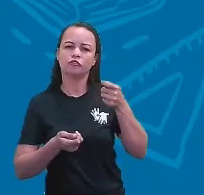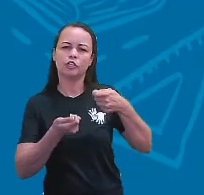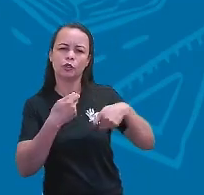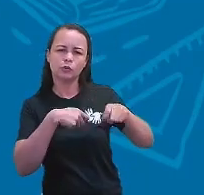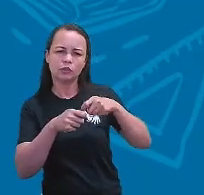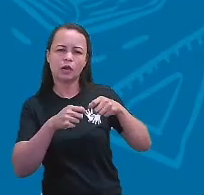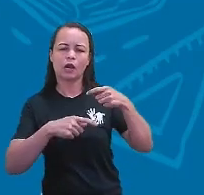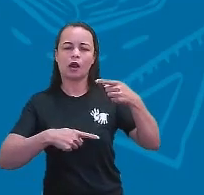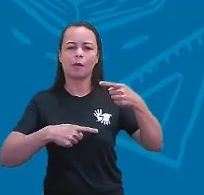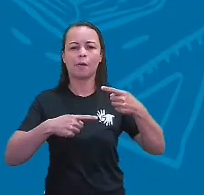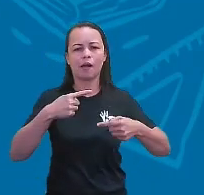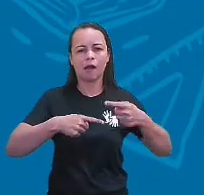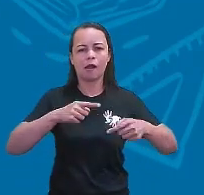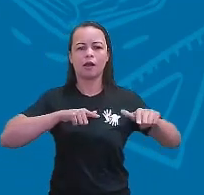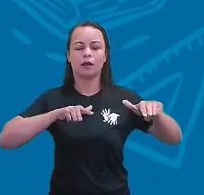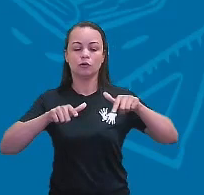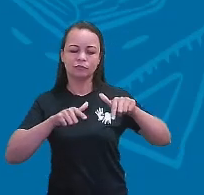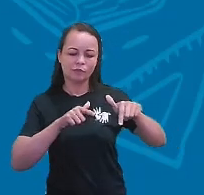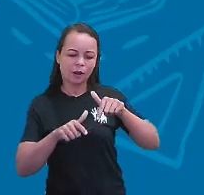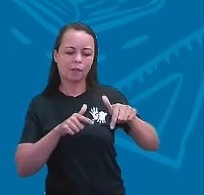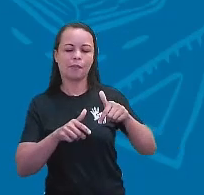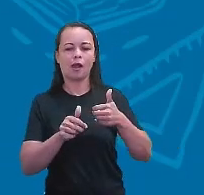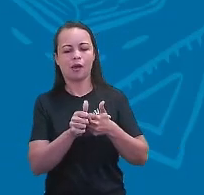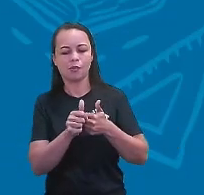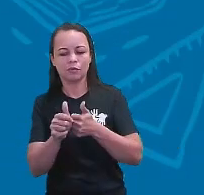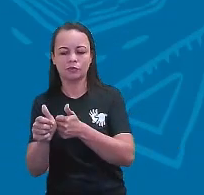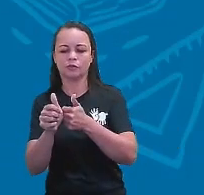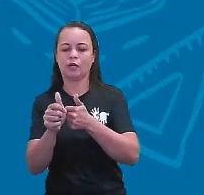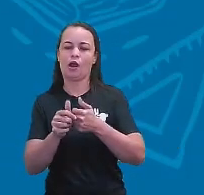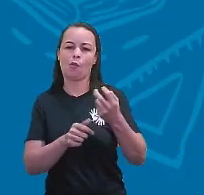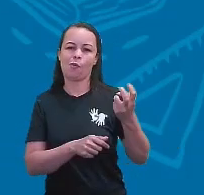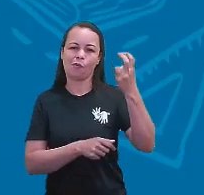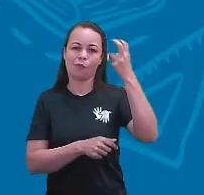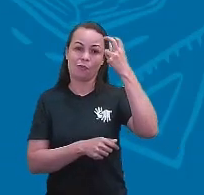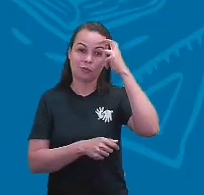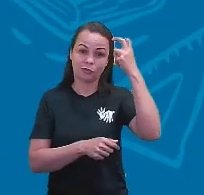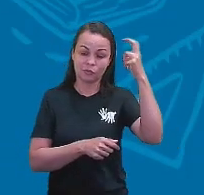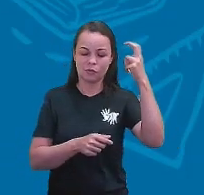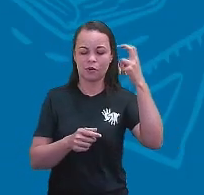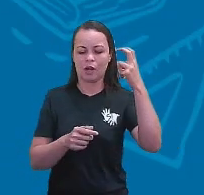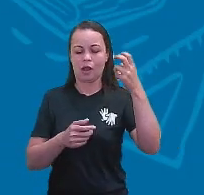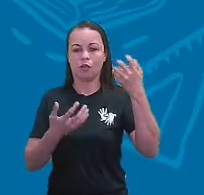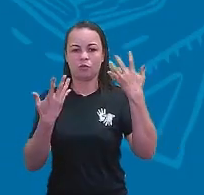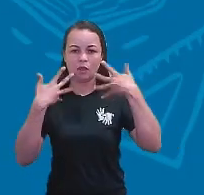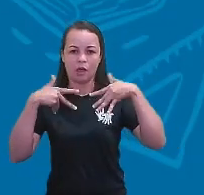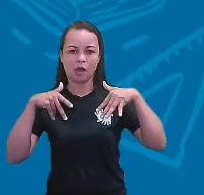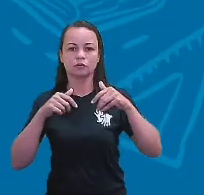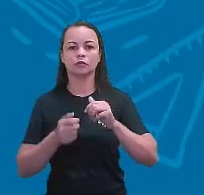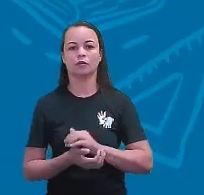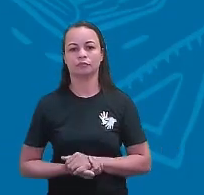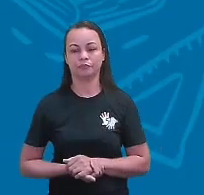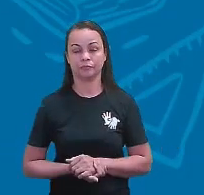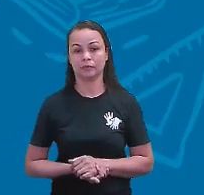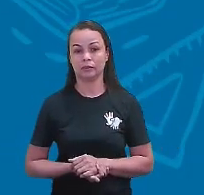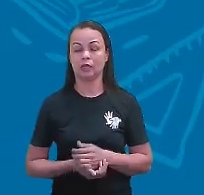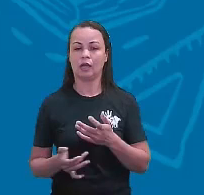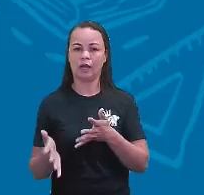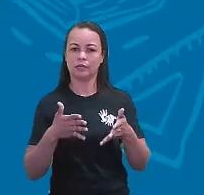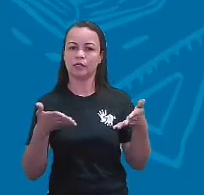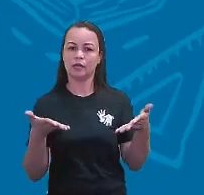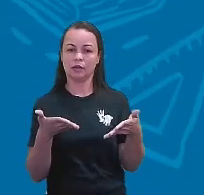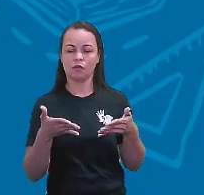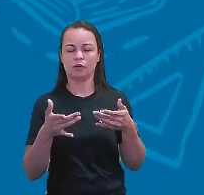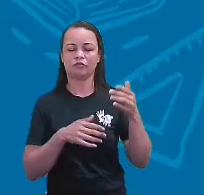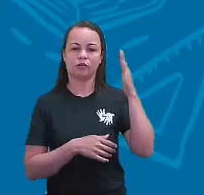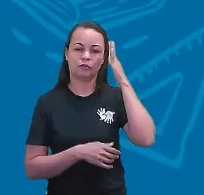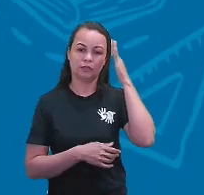trabalho, perseguição, cultural, natural. Esses são os motivos. Agora vamos compreender os tipos de migrações. Depois de compreender as migrações, eu vou falar